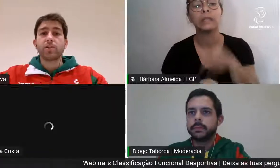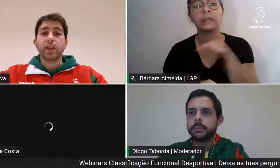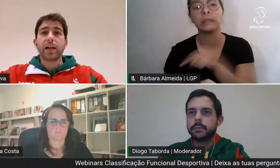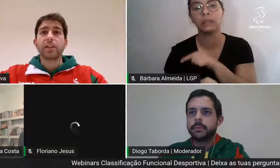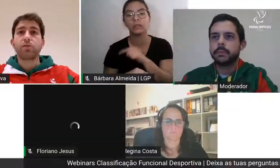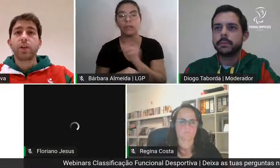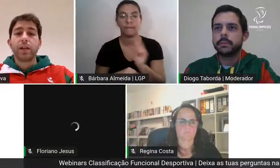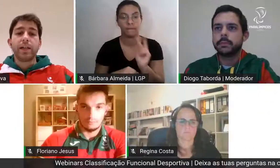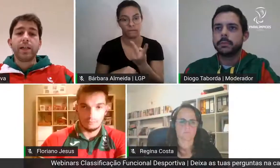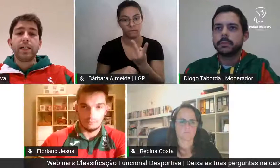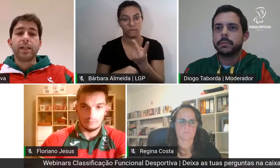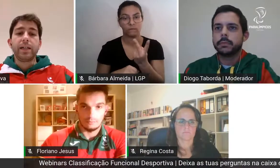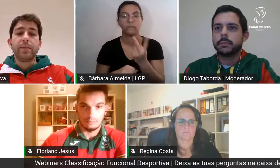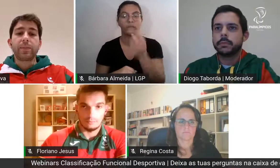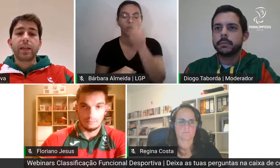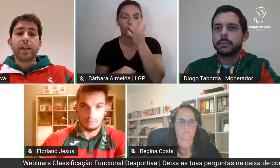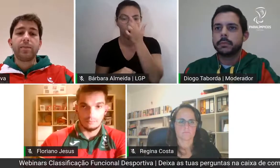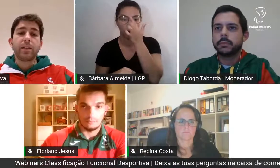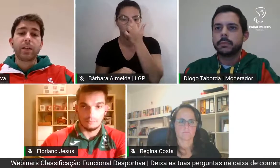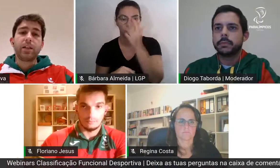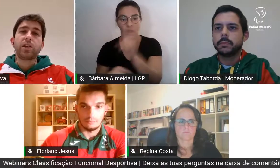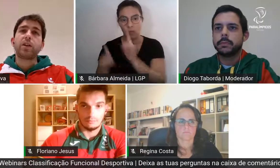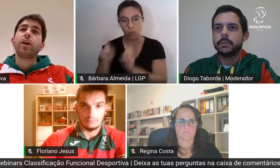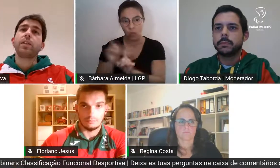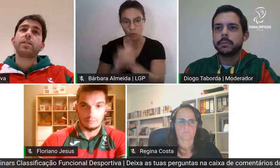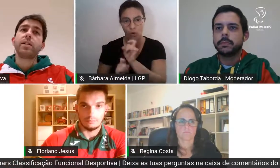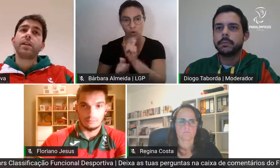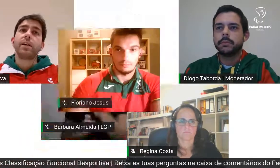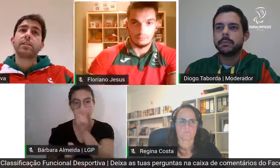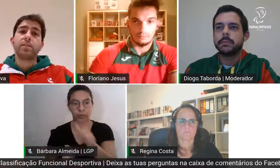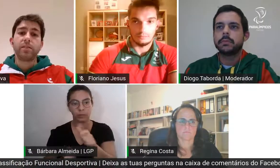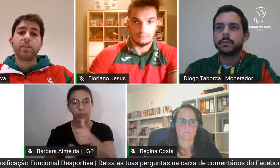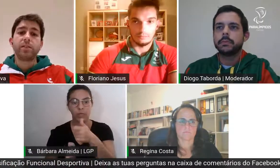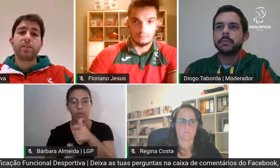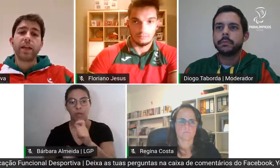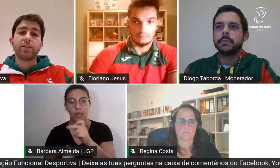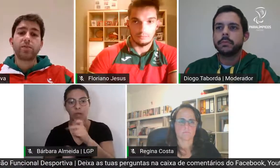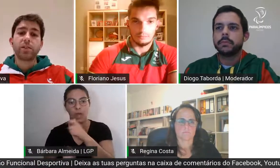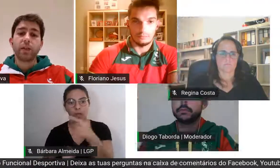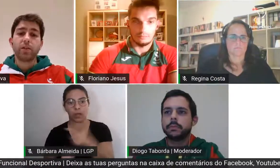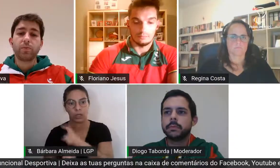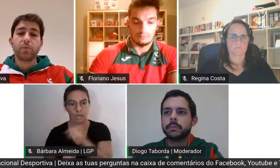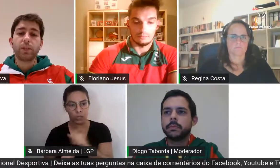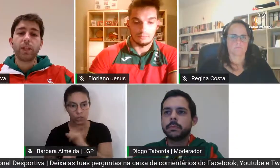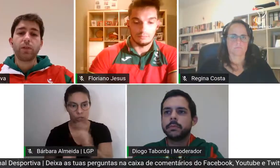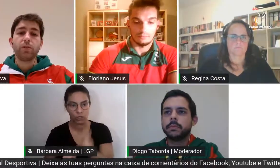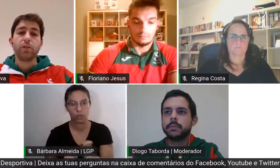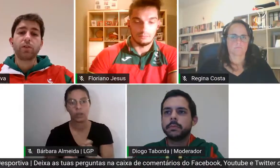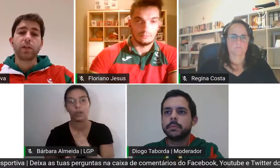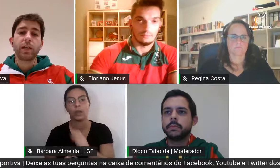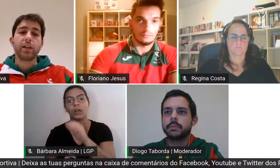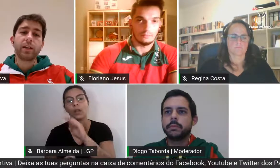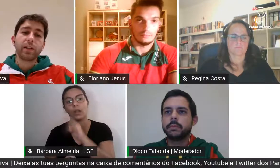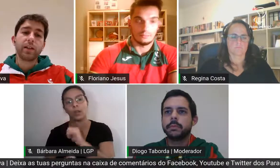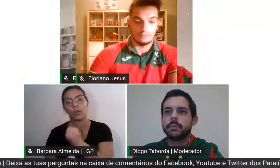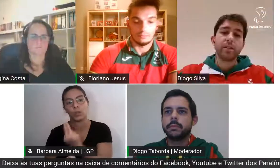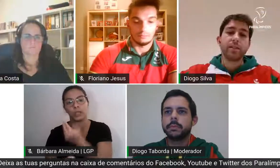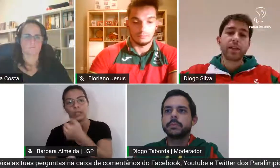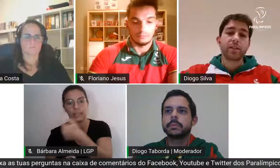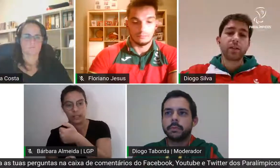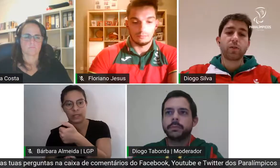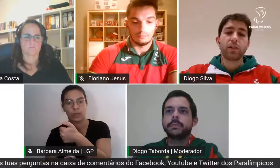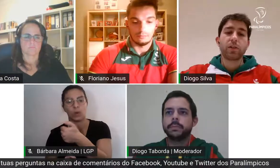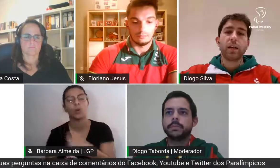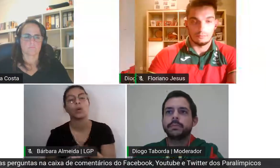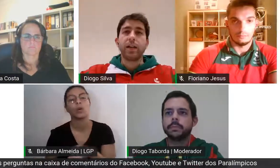que temos classificados, a Beatriz enquadra-se na classe de TSU5 e o Diogo Daniel na classe